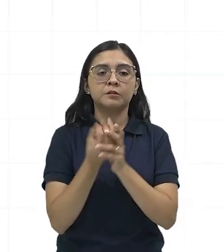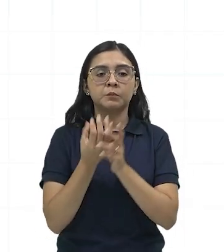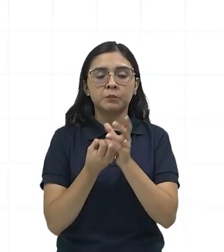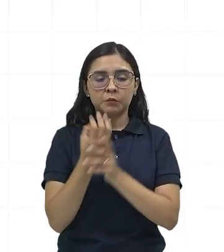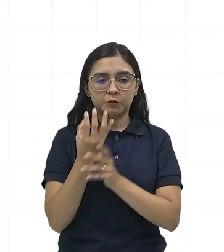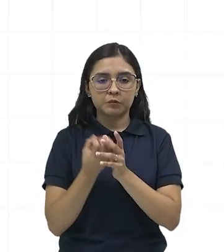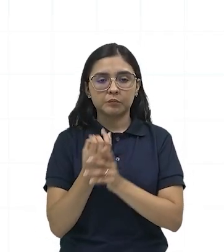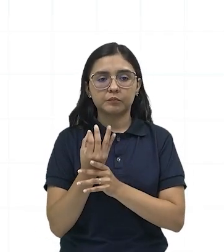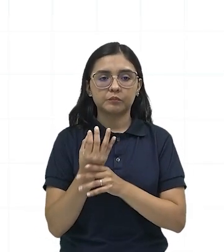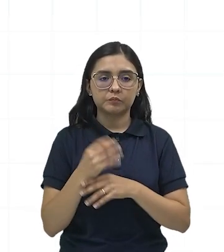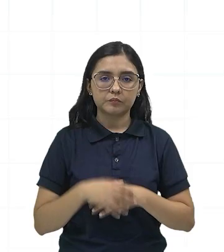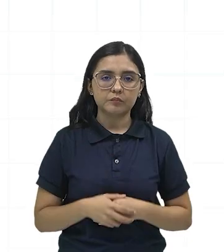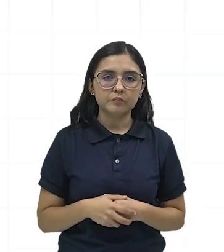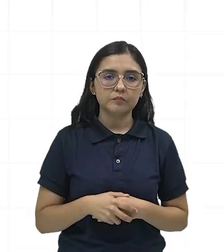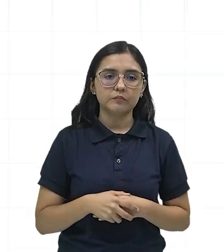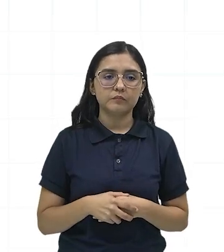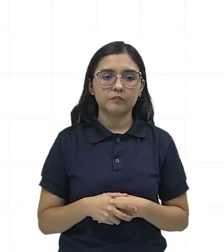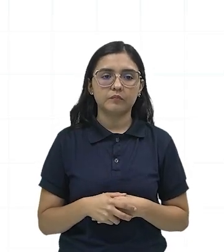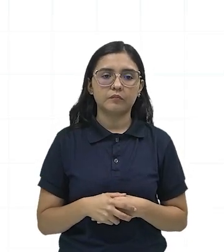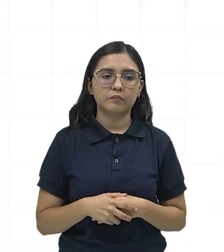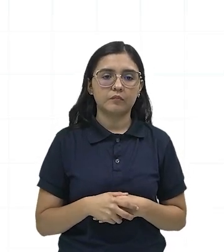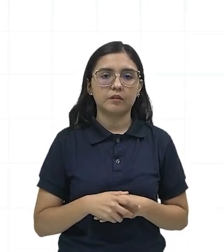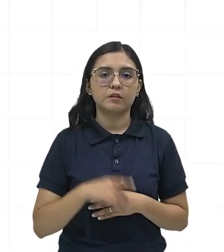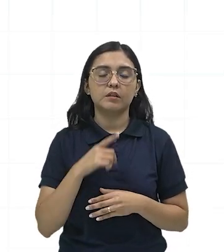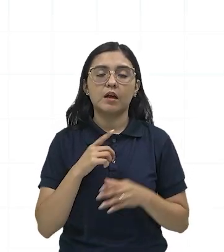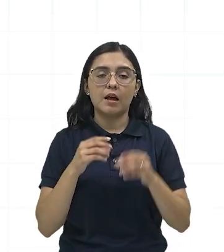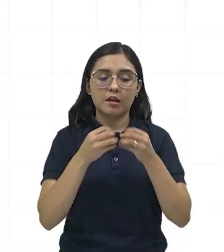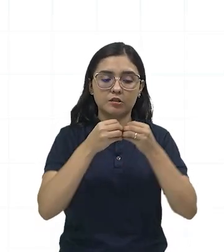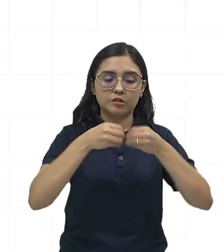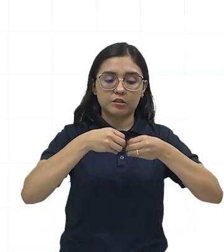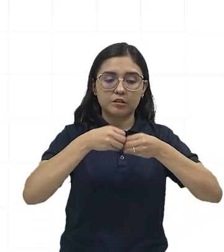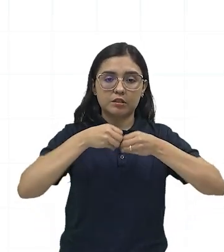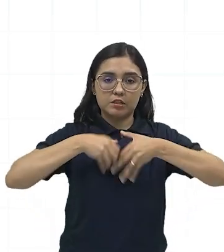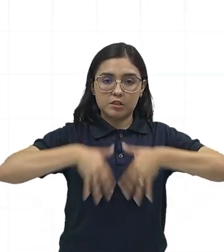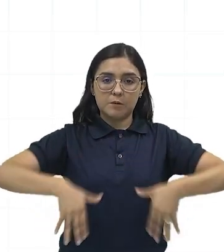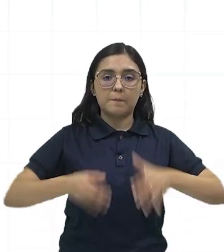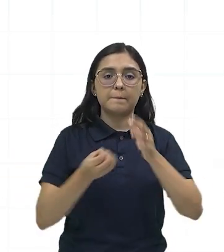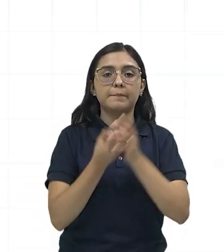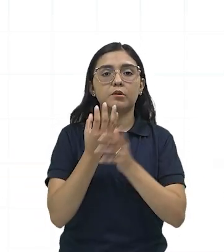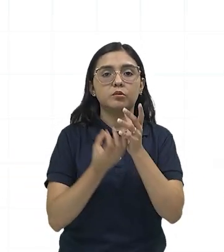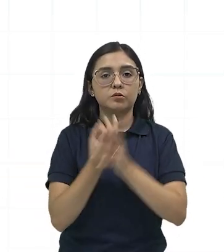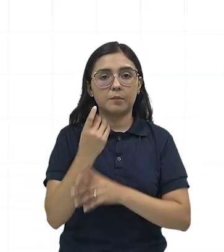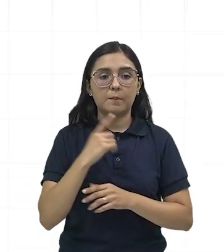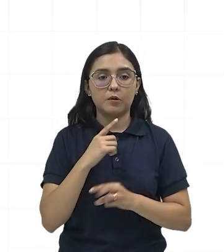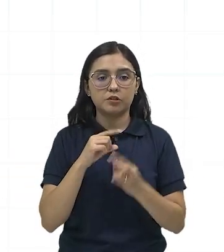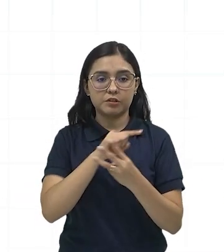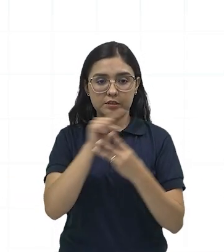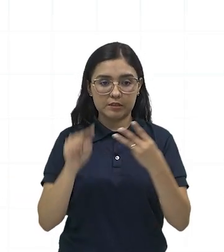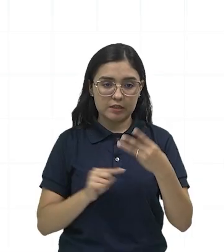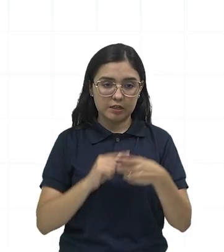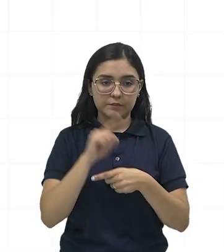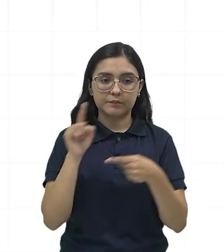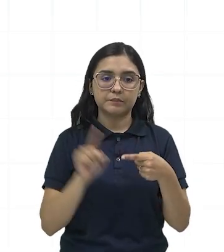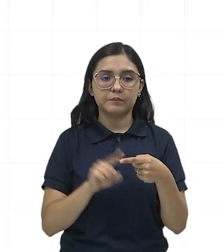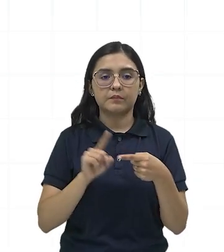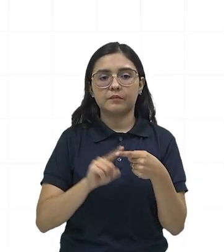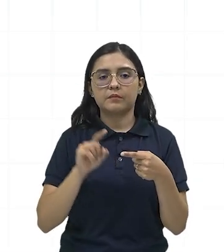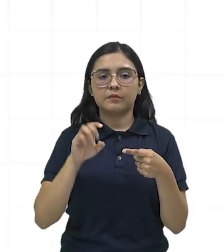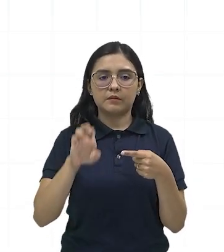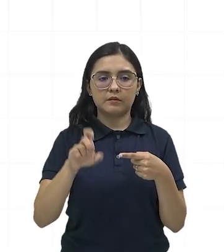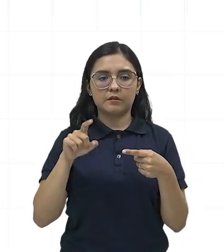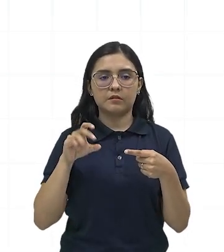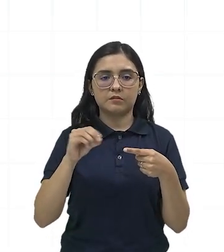produzidas, essas secreções são produzidas pelas glândulas e essas glândulas podem ser de 3 tipos. Nós temos